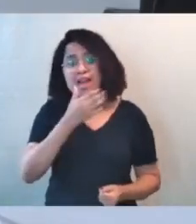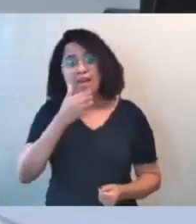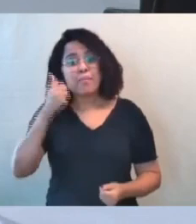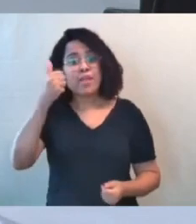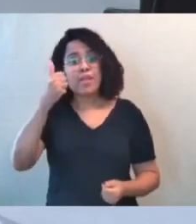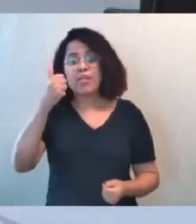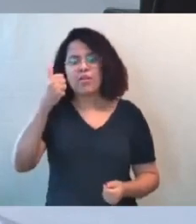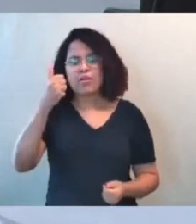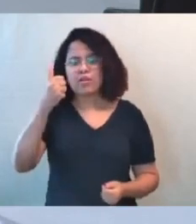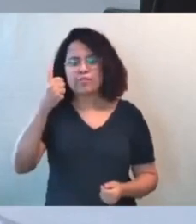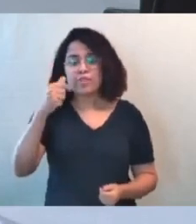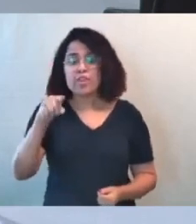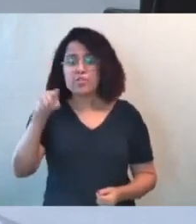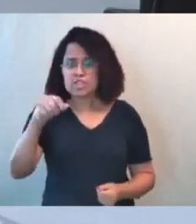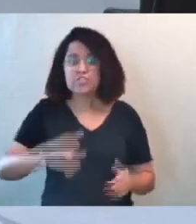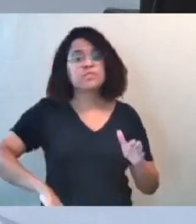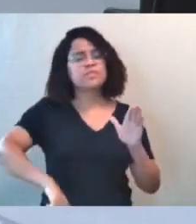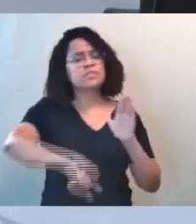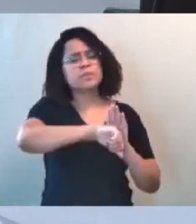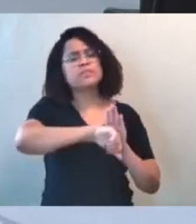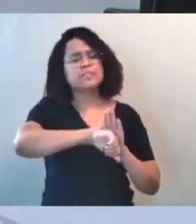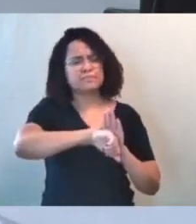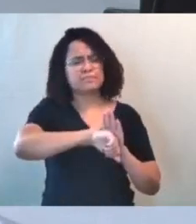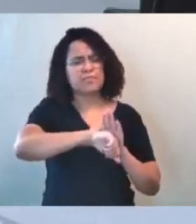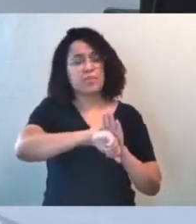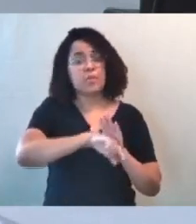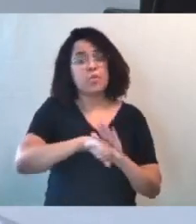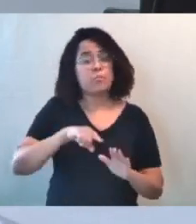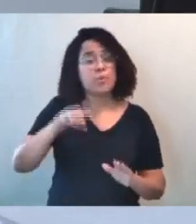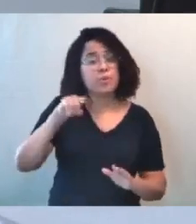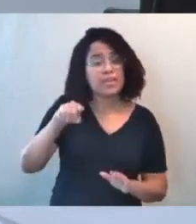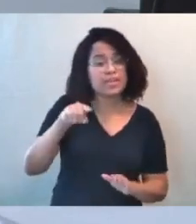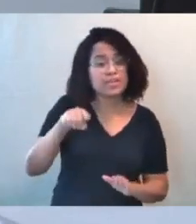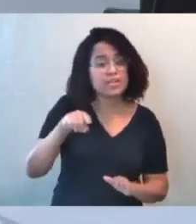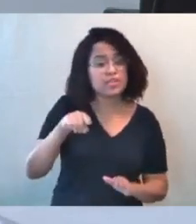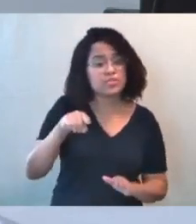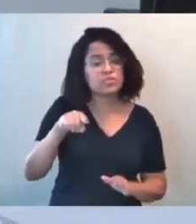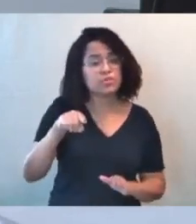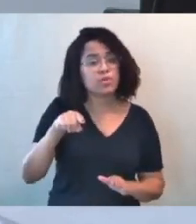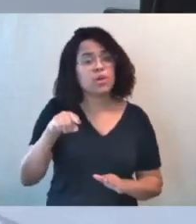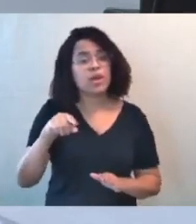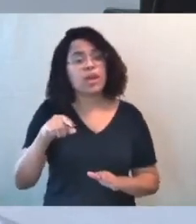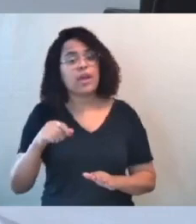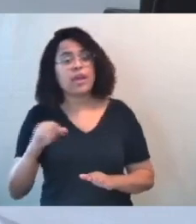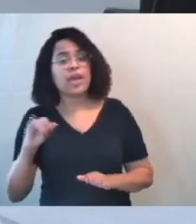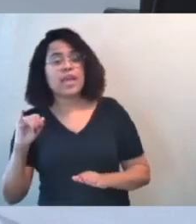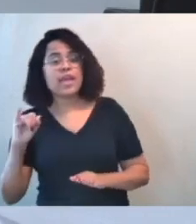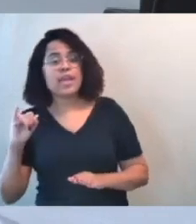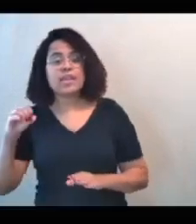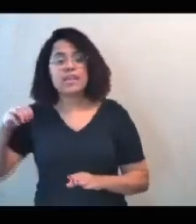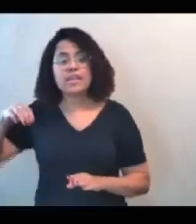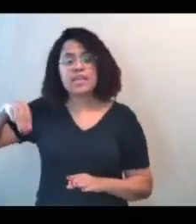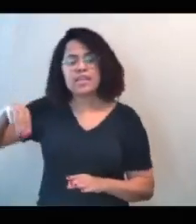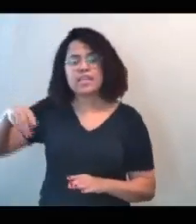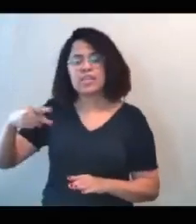isso aí, para mim, é improbidade administrativa. O município não empresta dinheiro. Vocês não, porque você não estava aí.